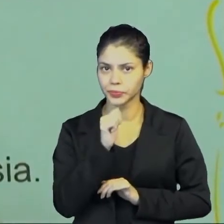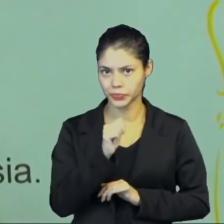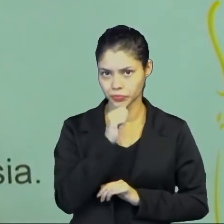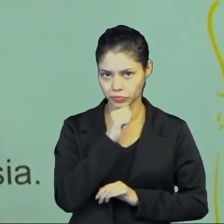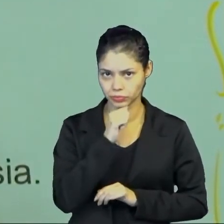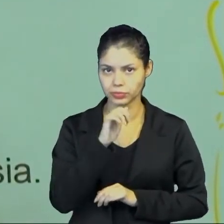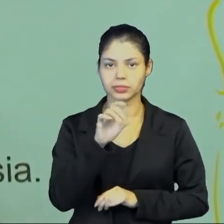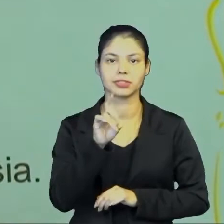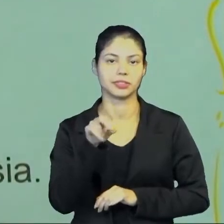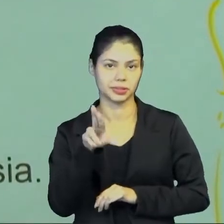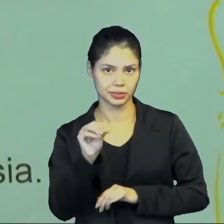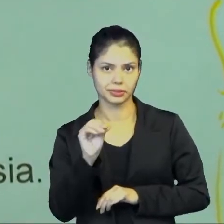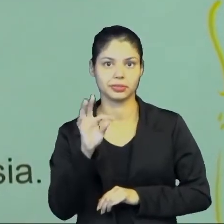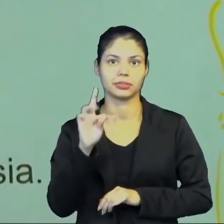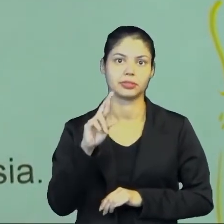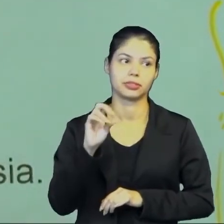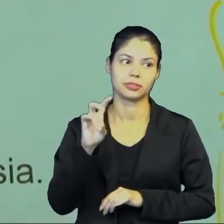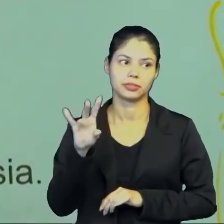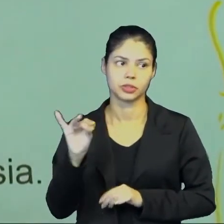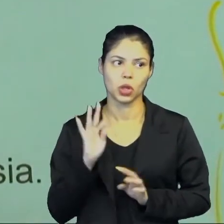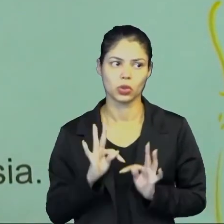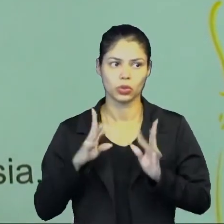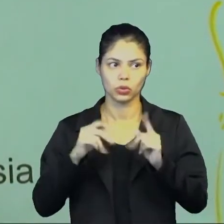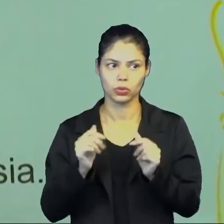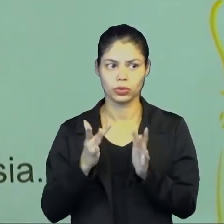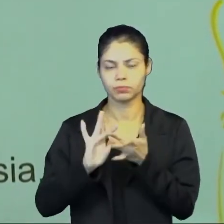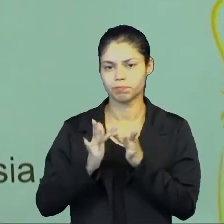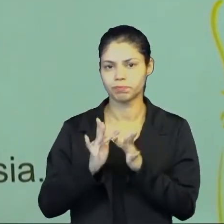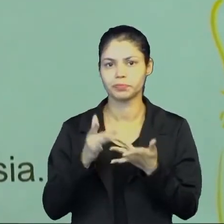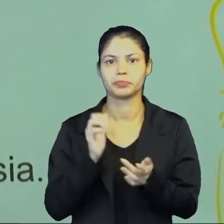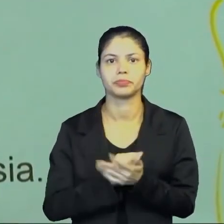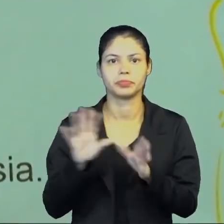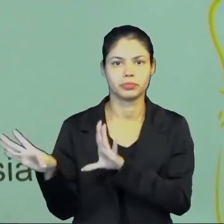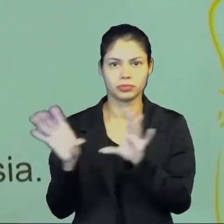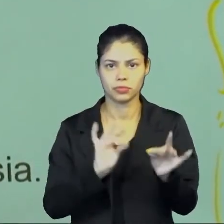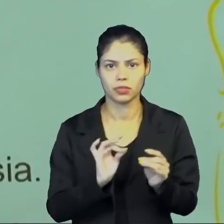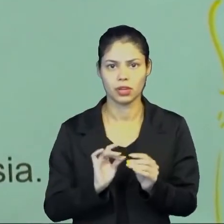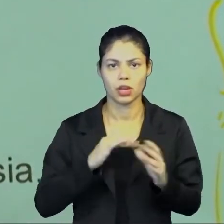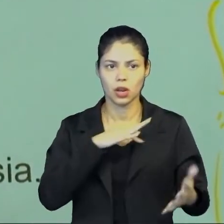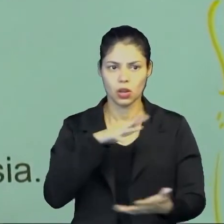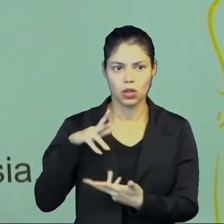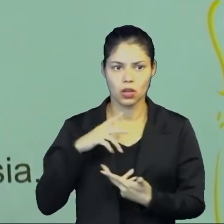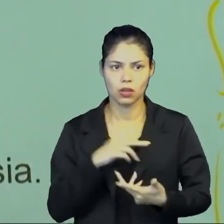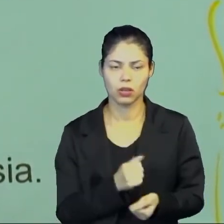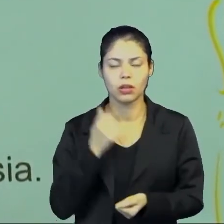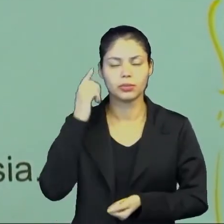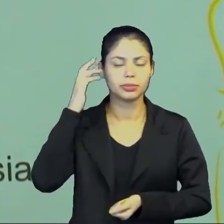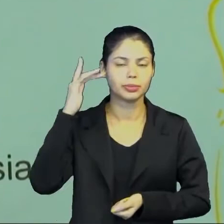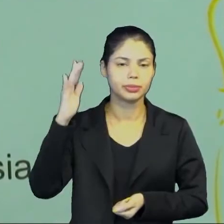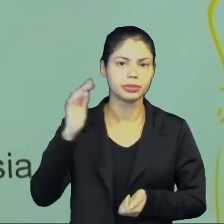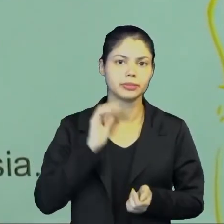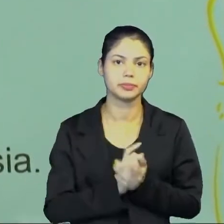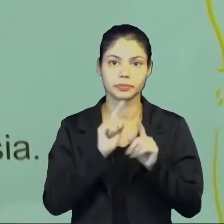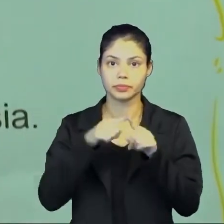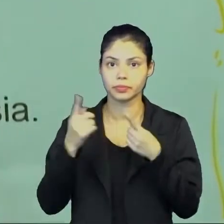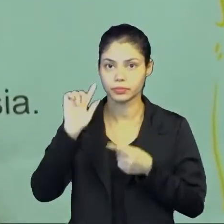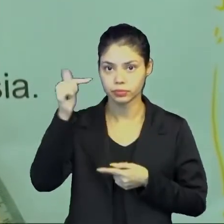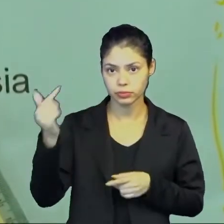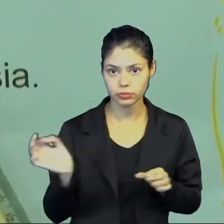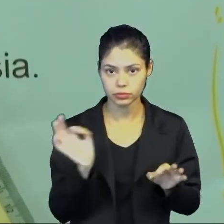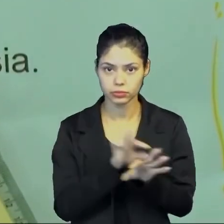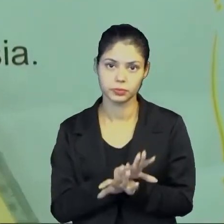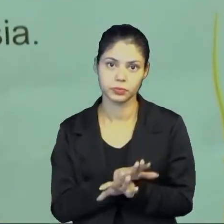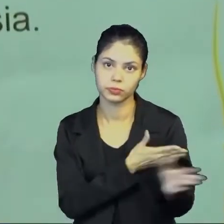danado e travesso, tudo que tocava levava ao mundo da fantasia. Mas logo me